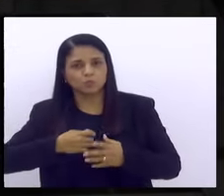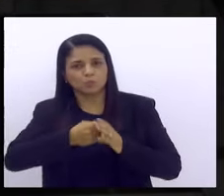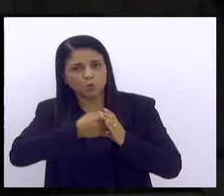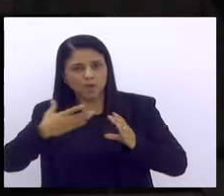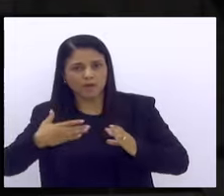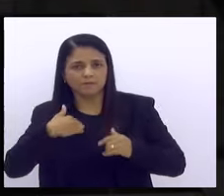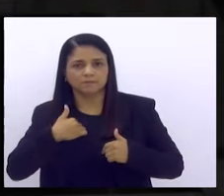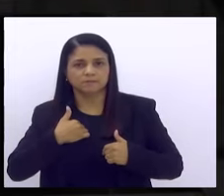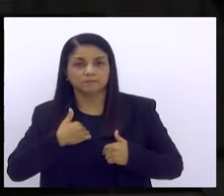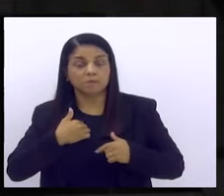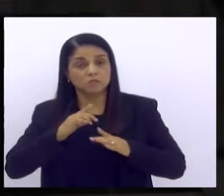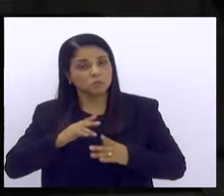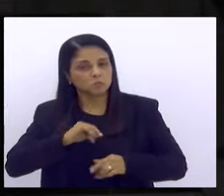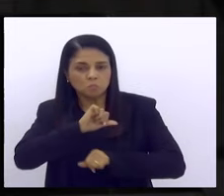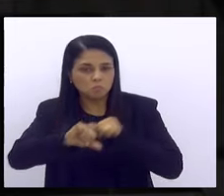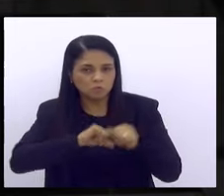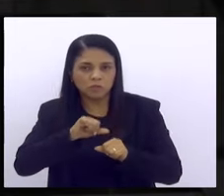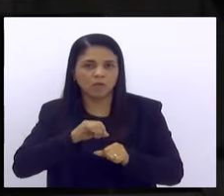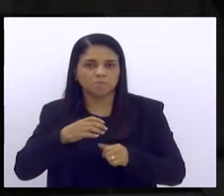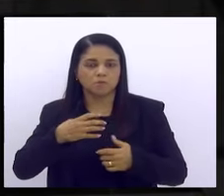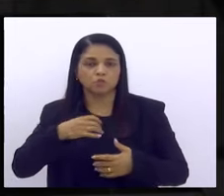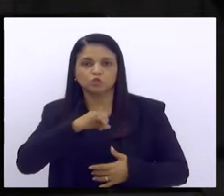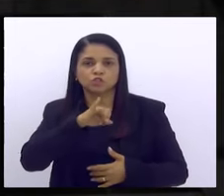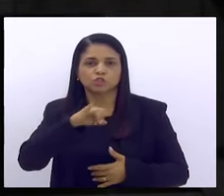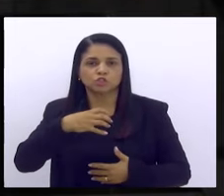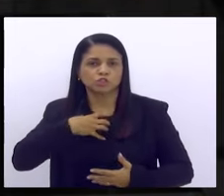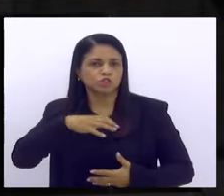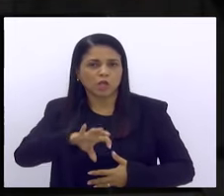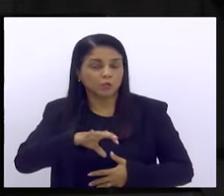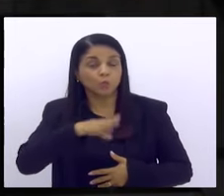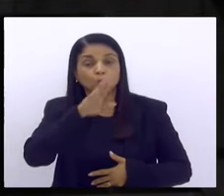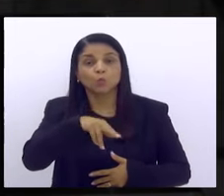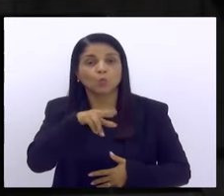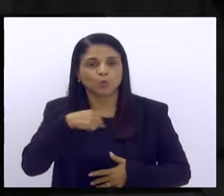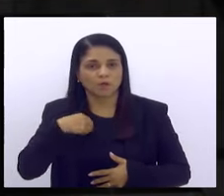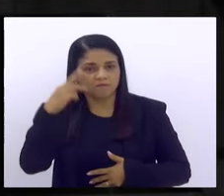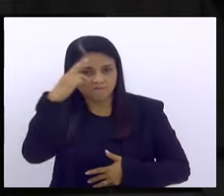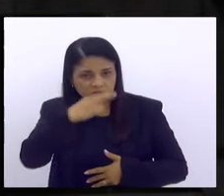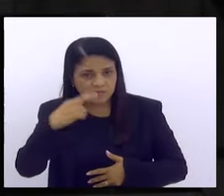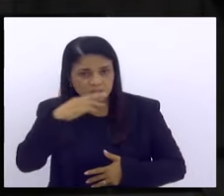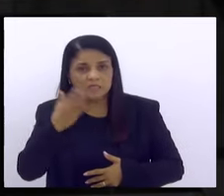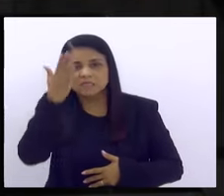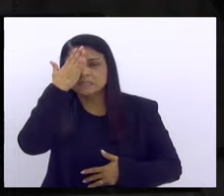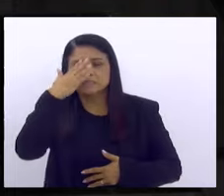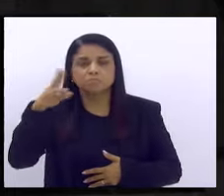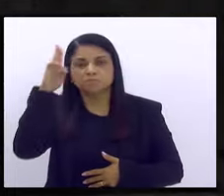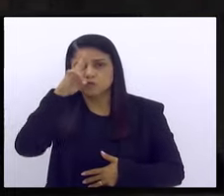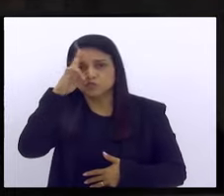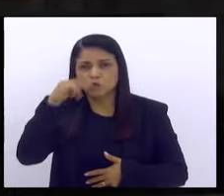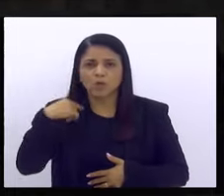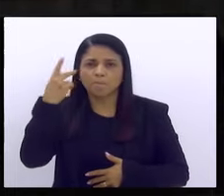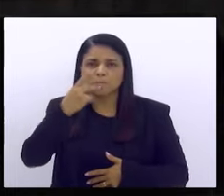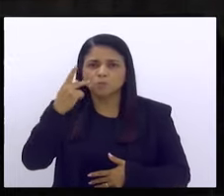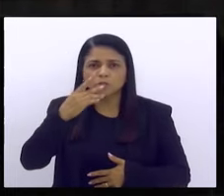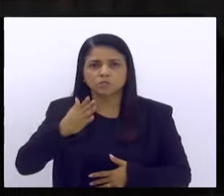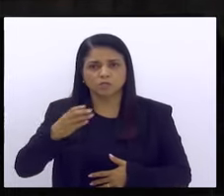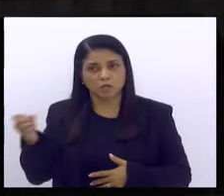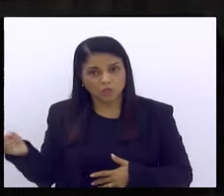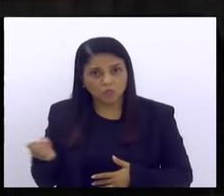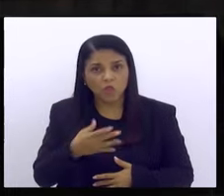o jeito que eu sou. Fui eleito para fiscalizar, quem sabe, da minha história política, que é